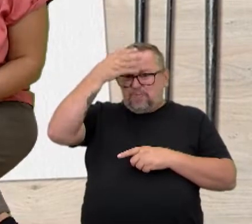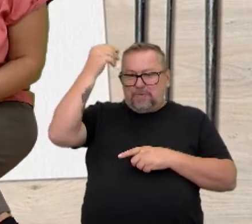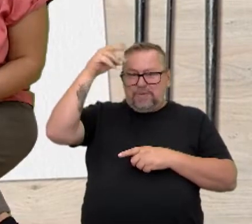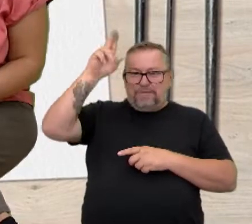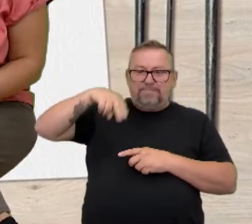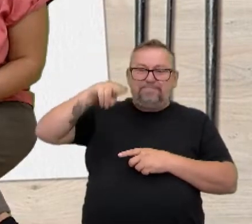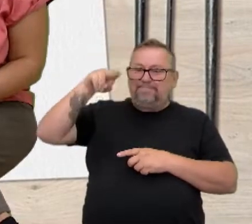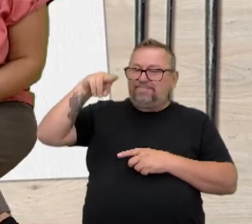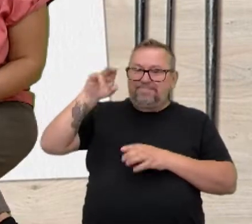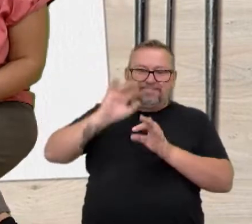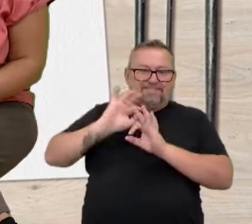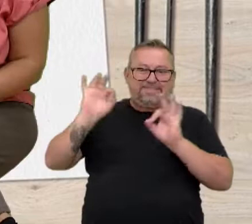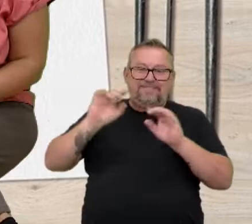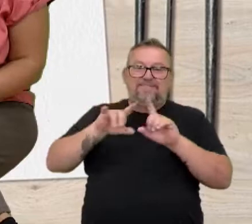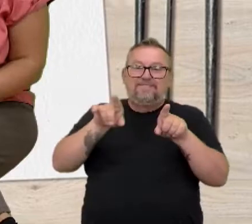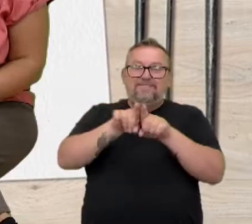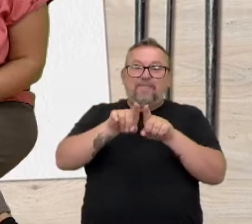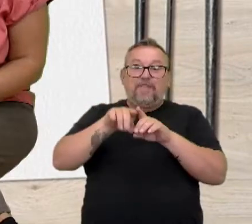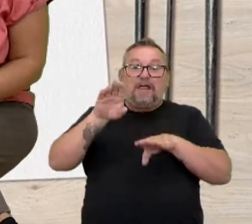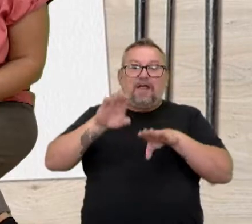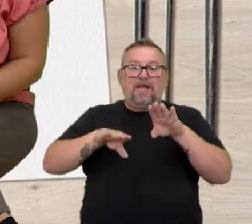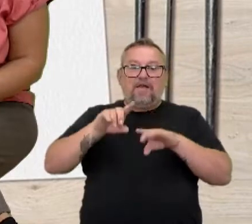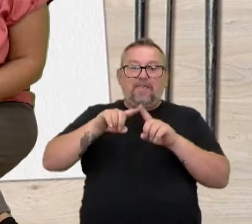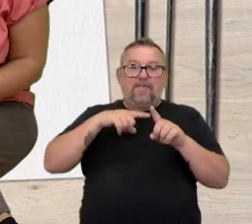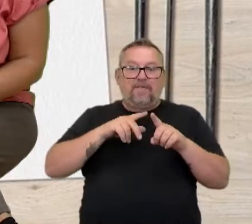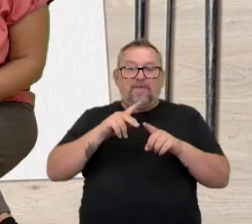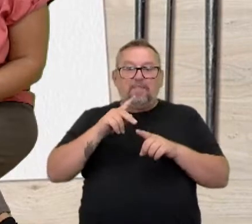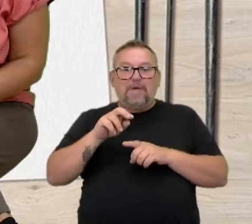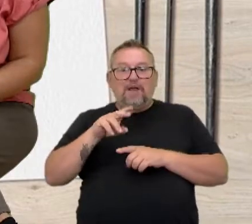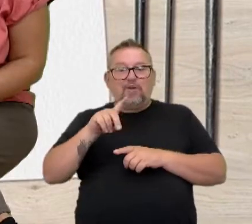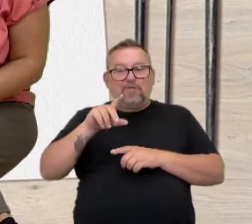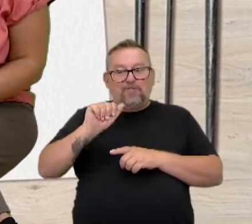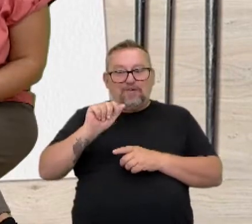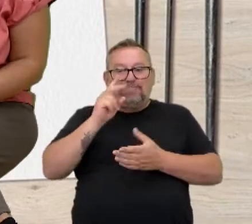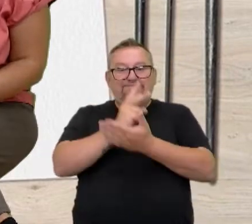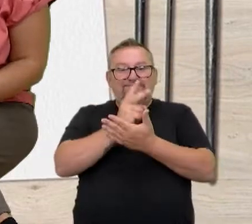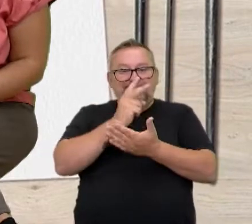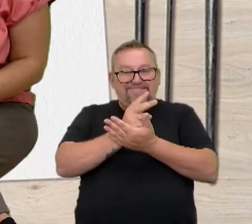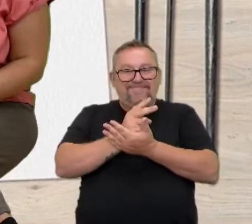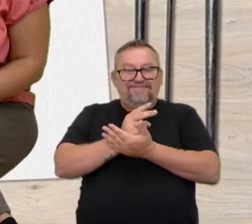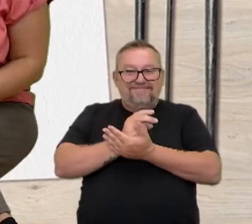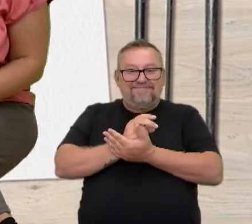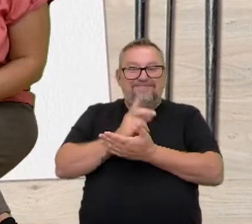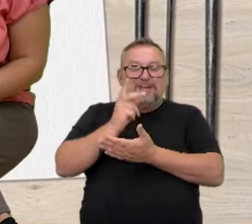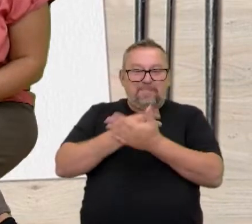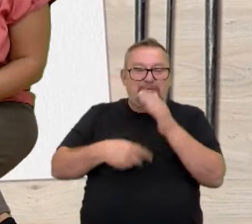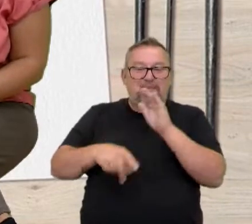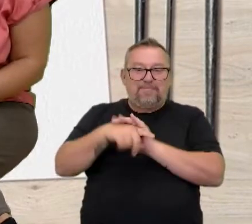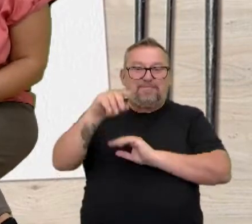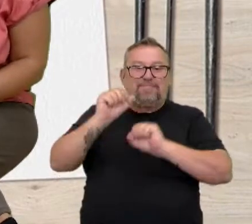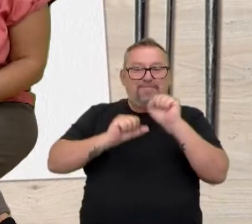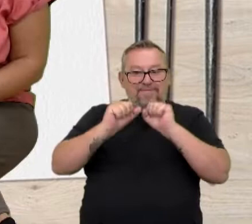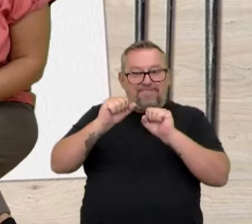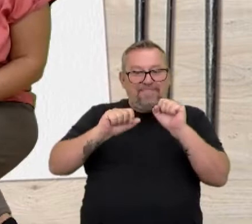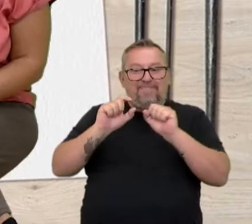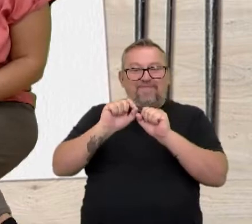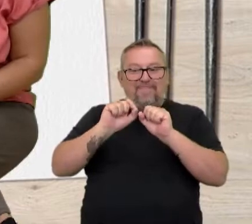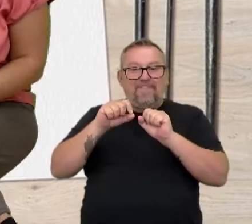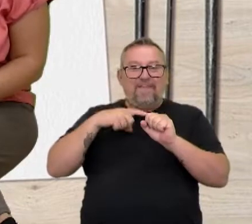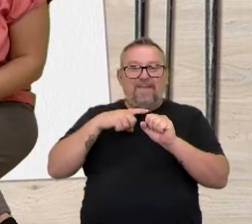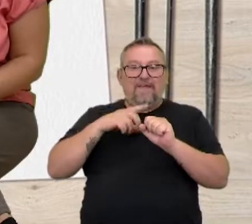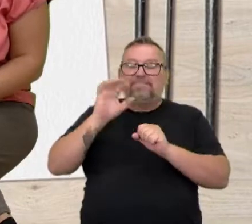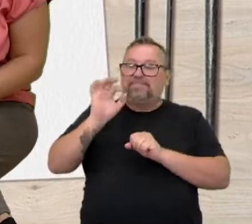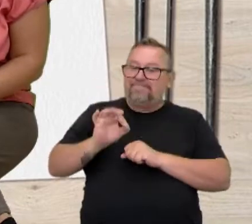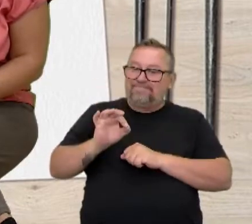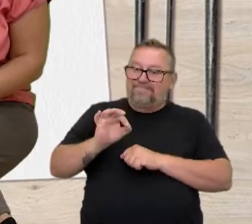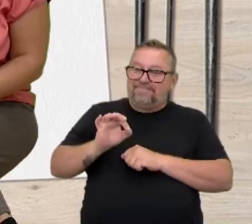alguns produtos. E aí, às vezes, a gente tem uma paródia daquele mesmo produto. E às vezes é a mesma empresa que fez uma paródia, porque deu tão certo